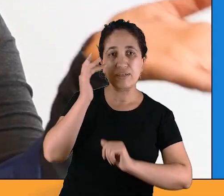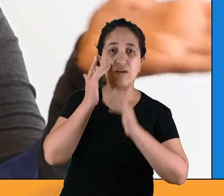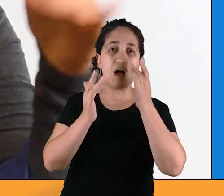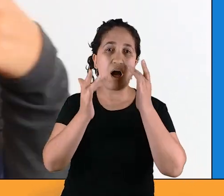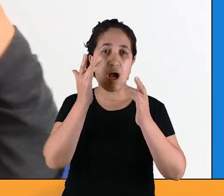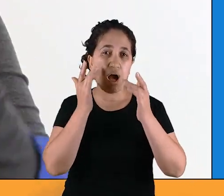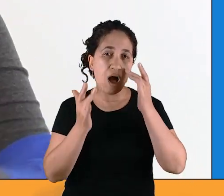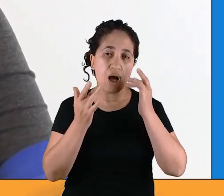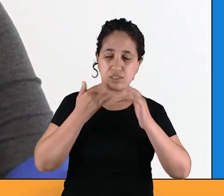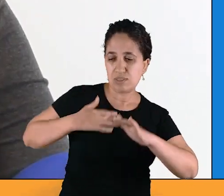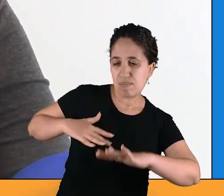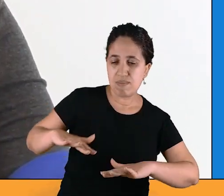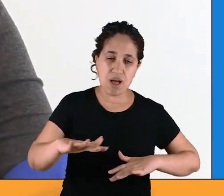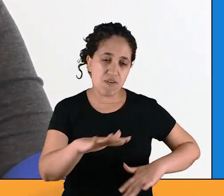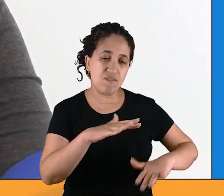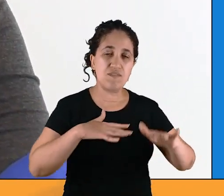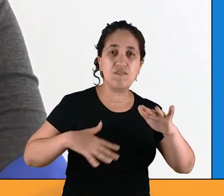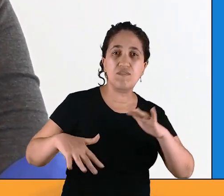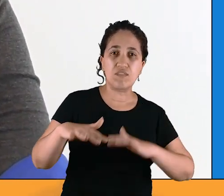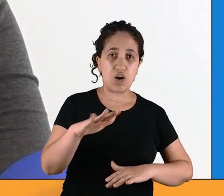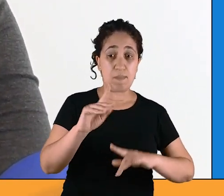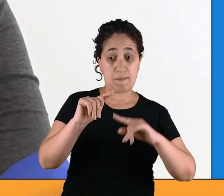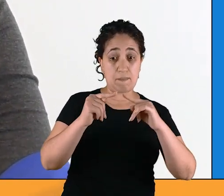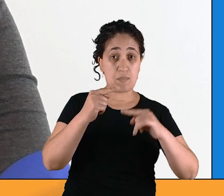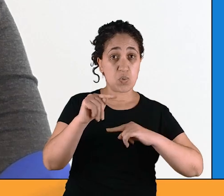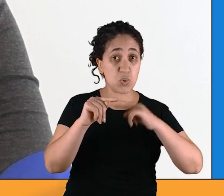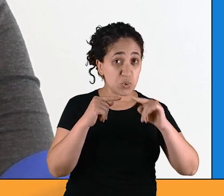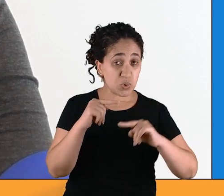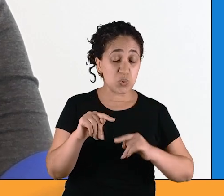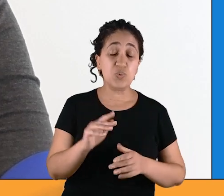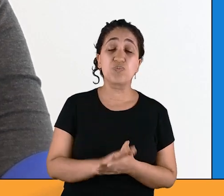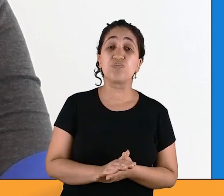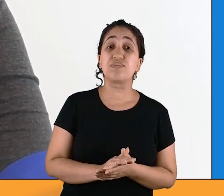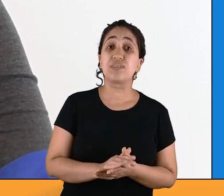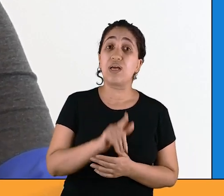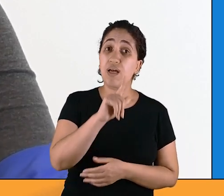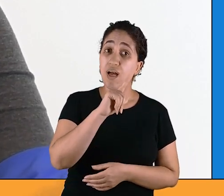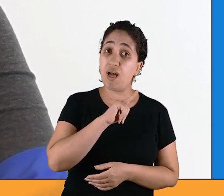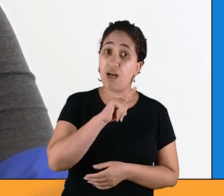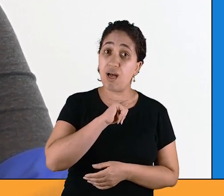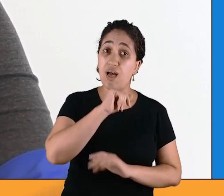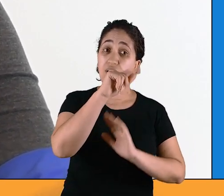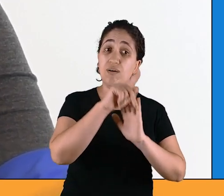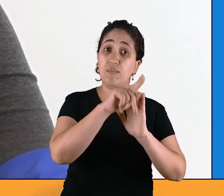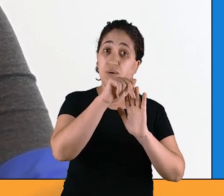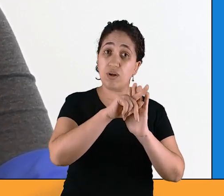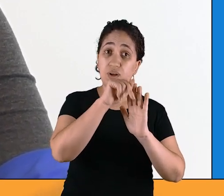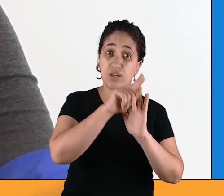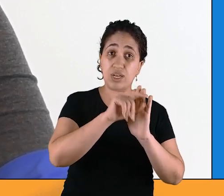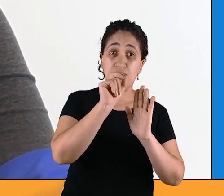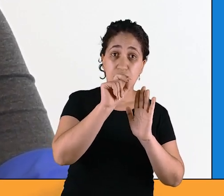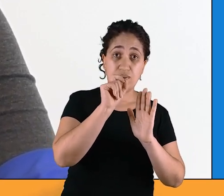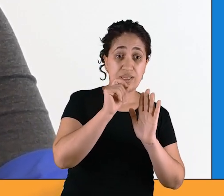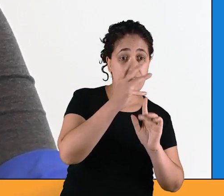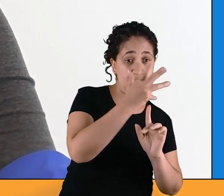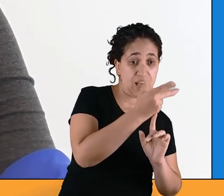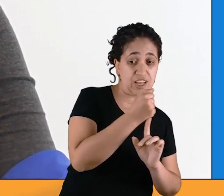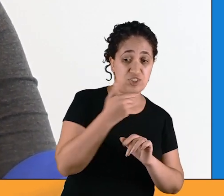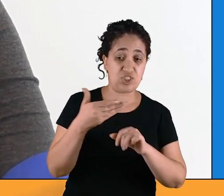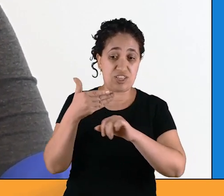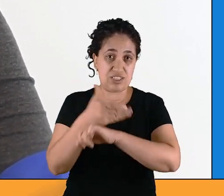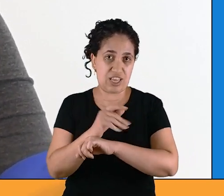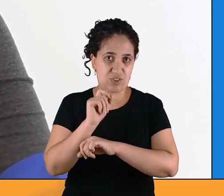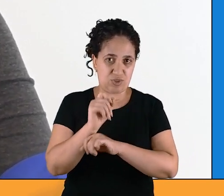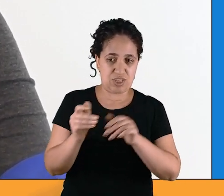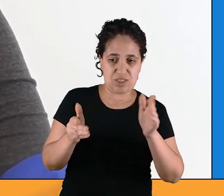com teatro, com performance, músicos, né? E eles têm também o programa Entre Arte e Acesso, que a